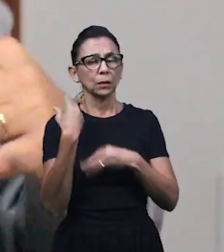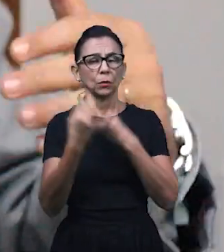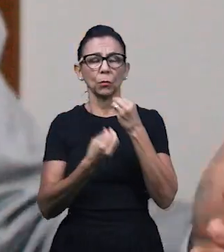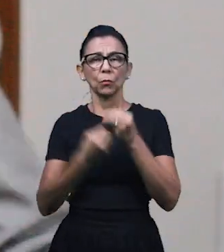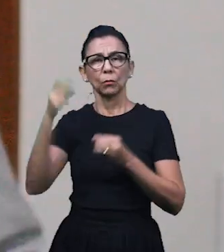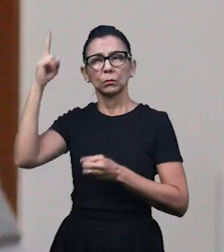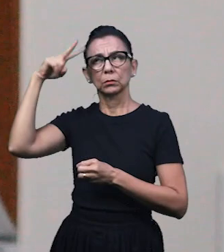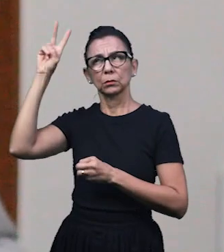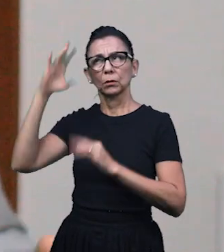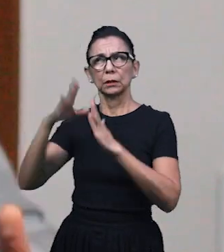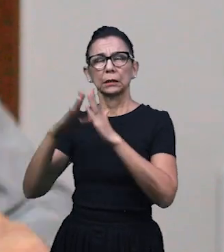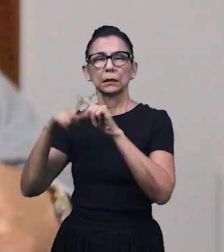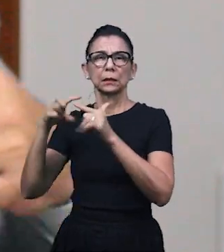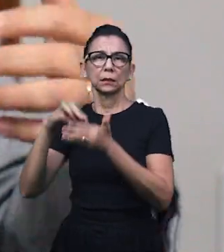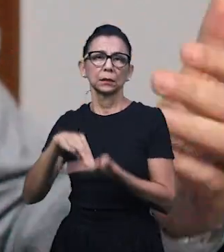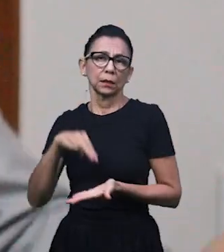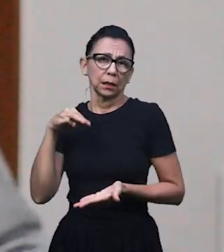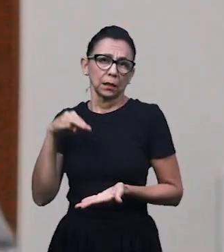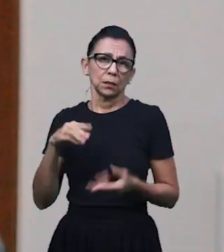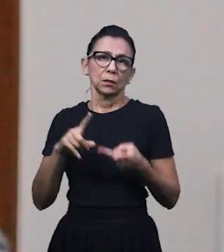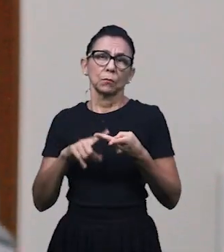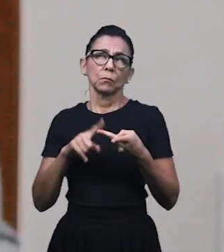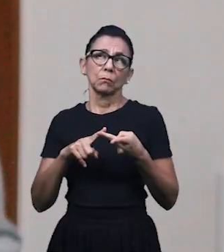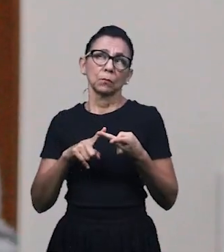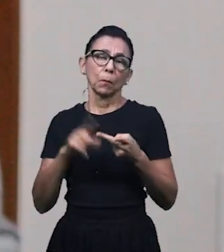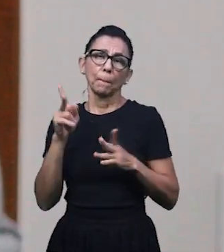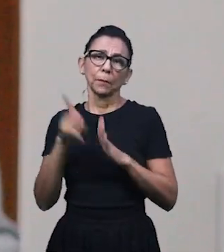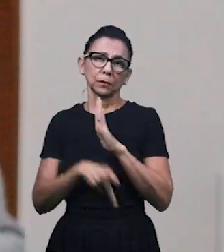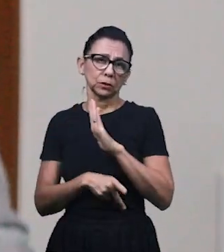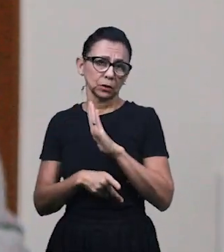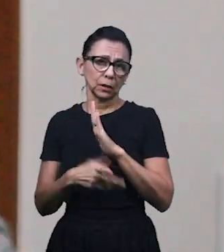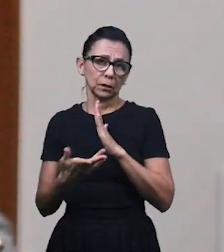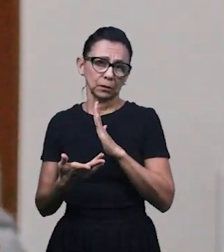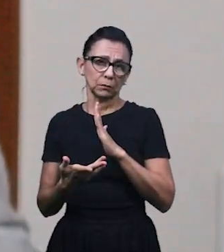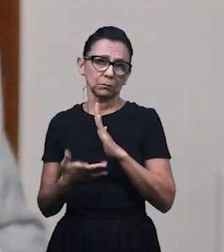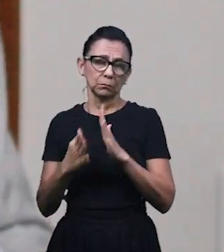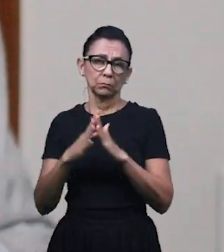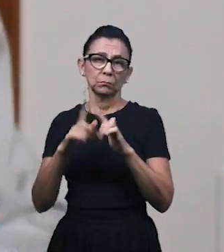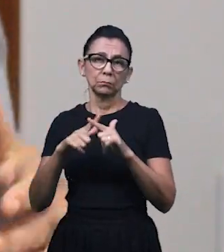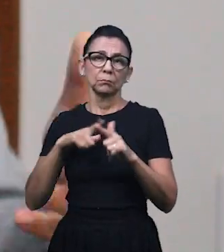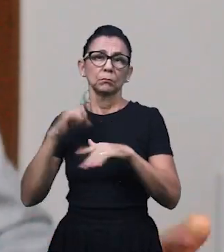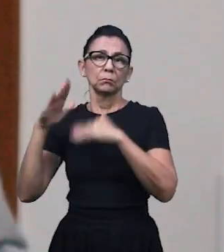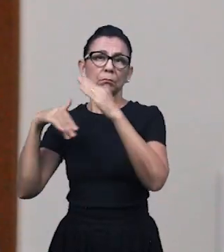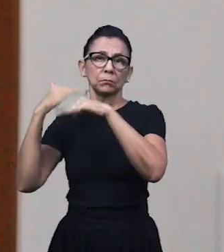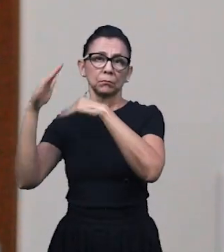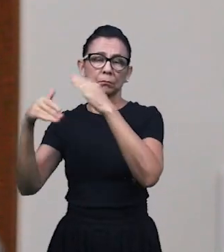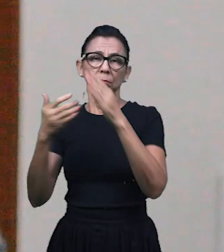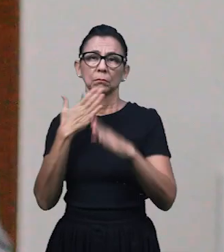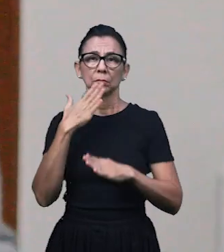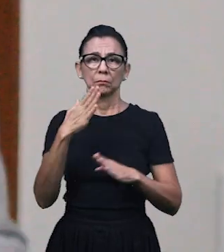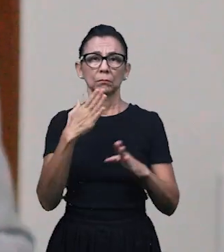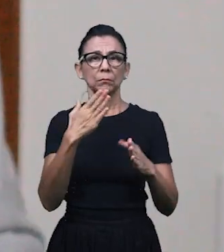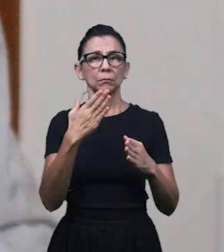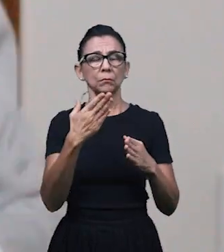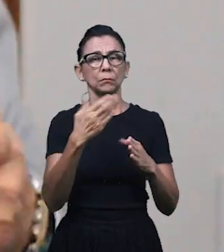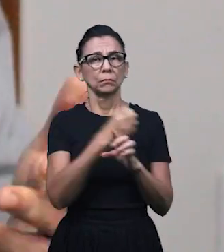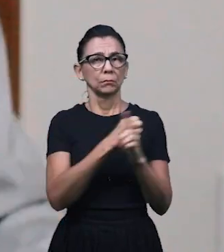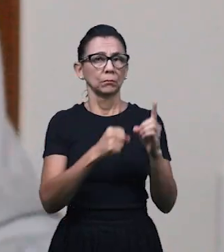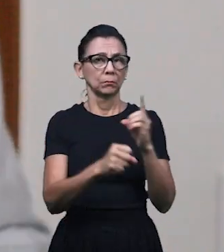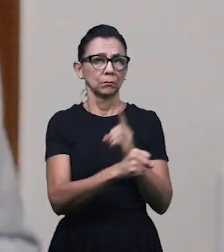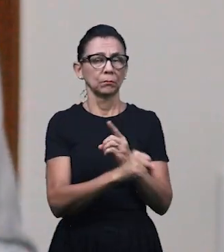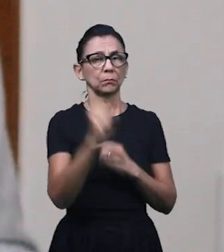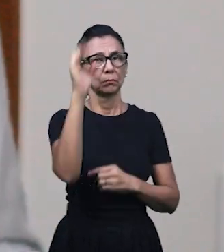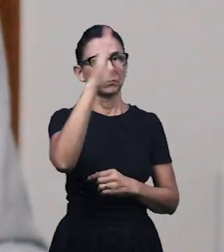foi a história da igreja, que projetos que a igreja tem desenvolvido, inclusive para a sociedade capixaba, para a